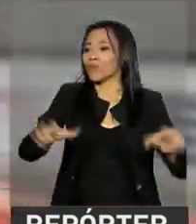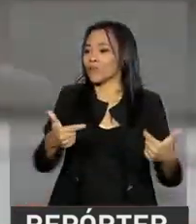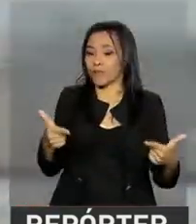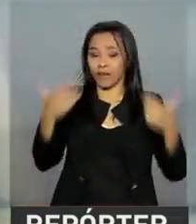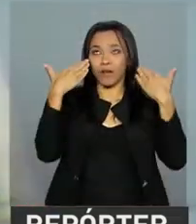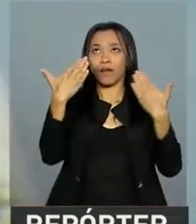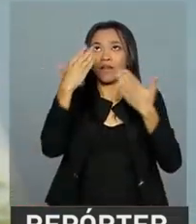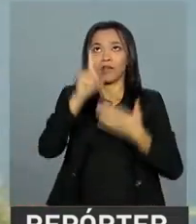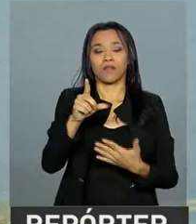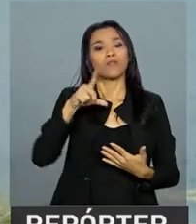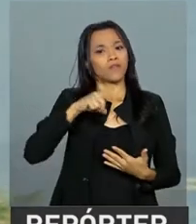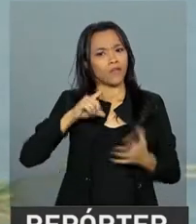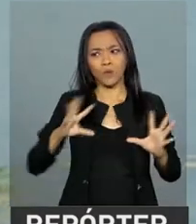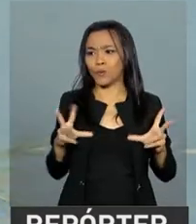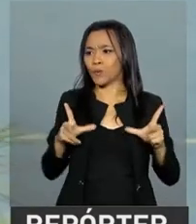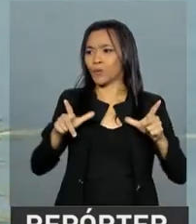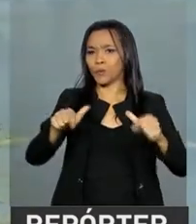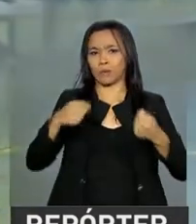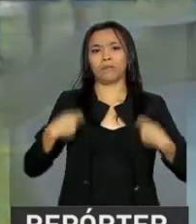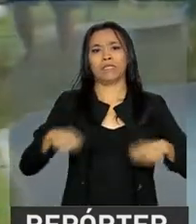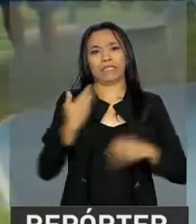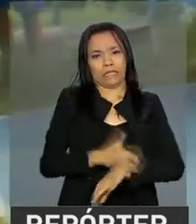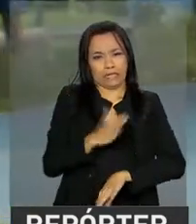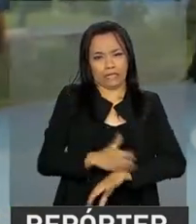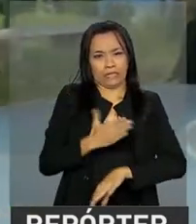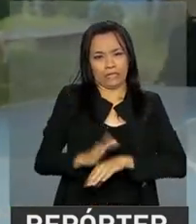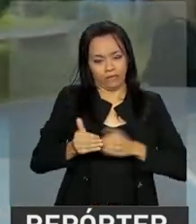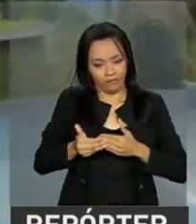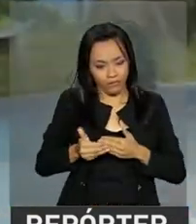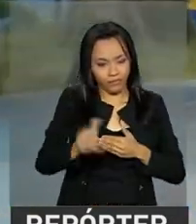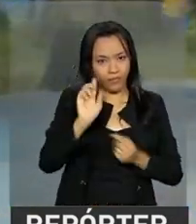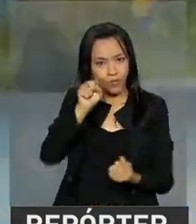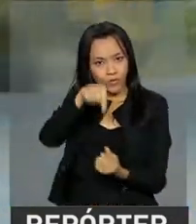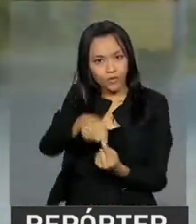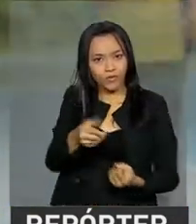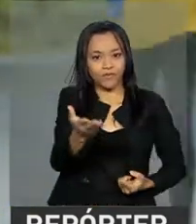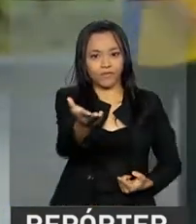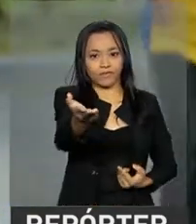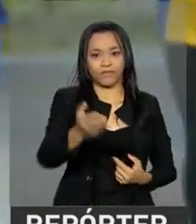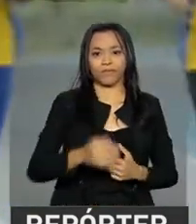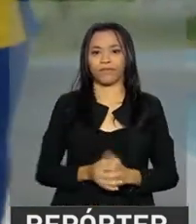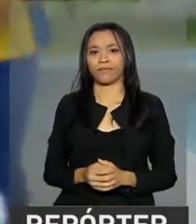acredita em um estudo que é necessário pra realizar seu bicho